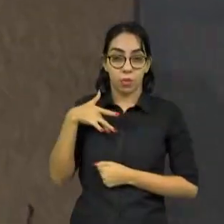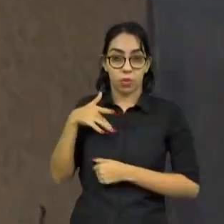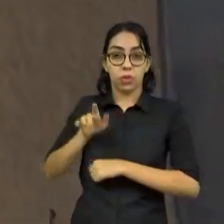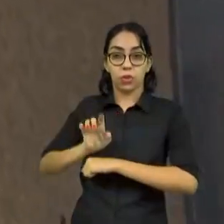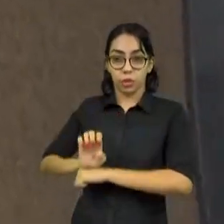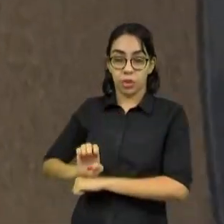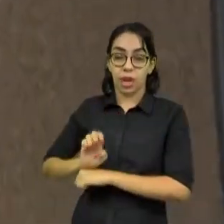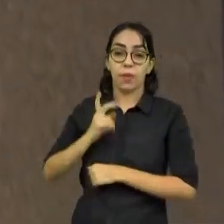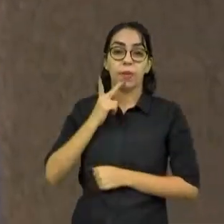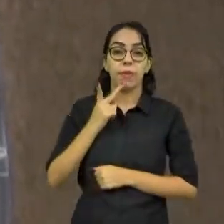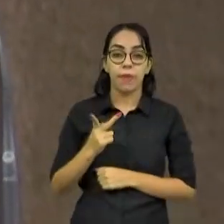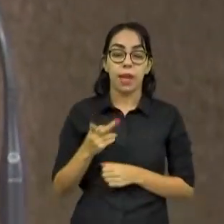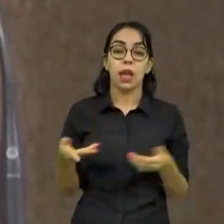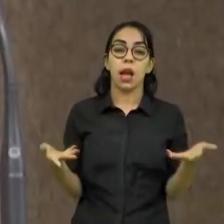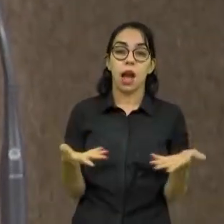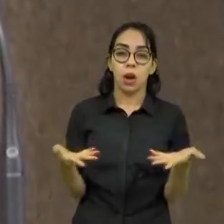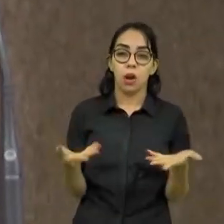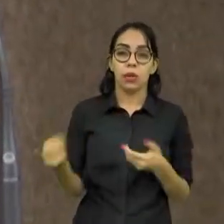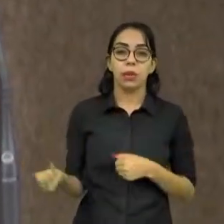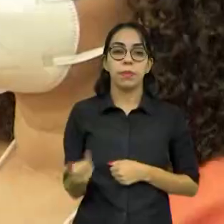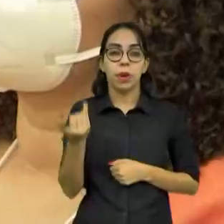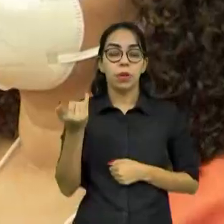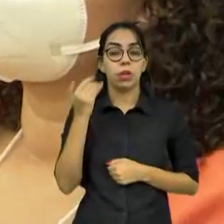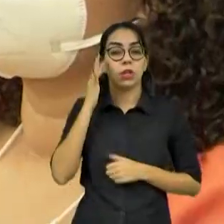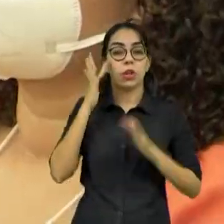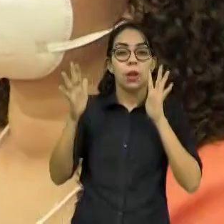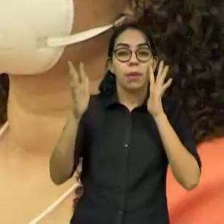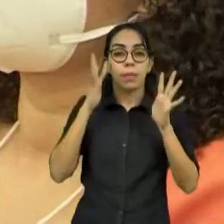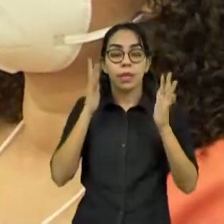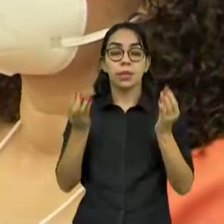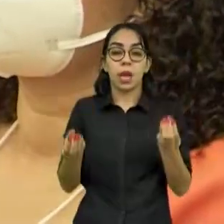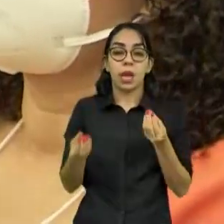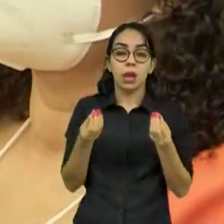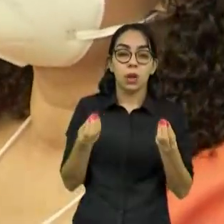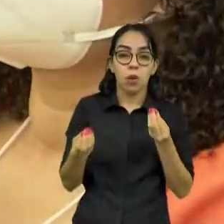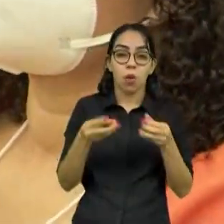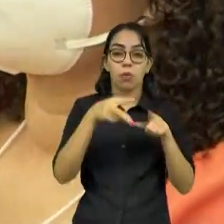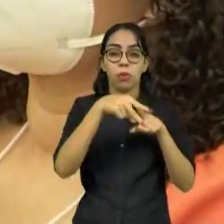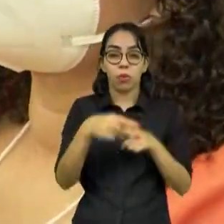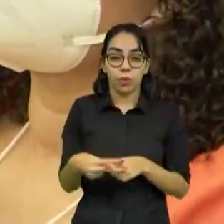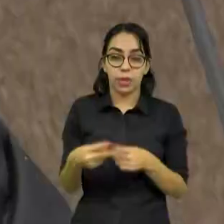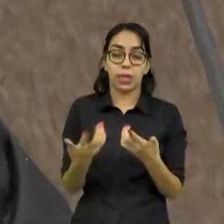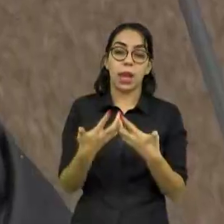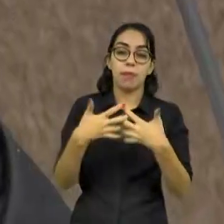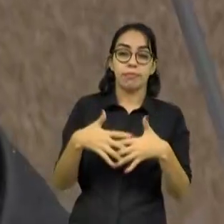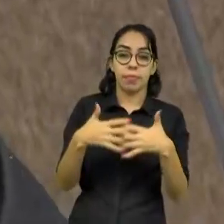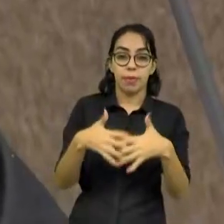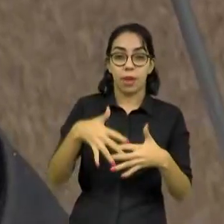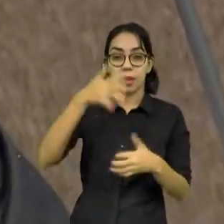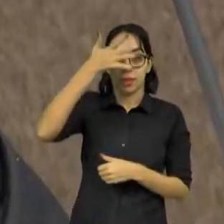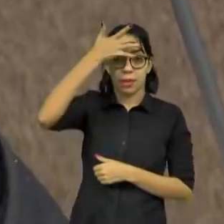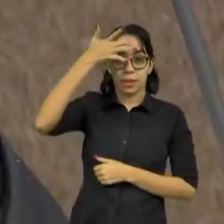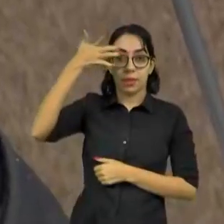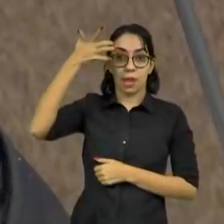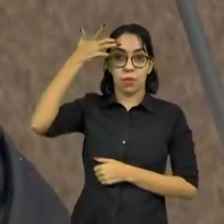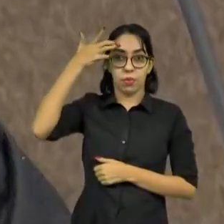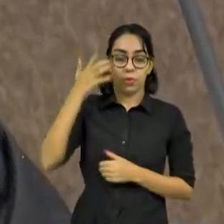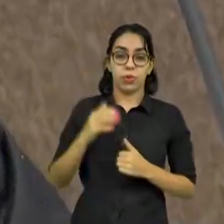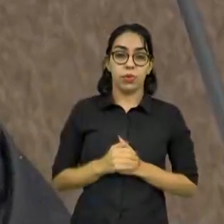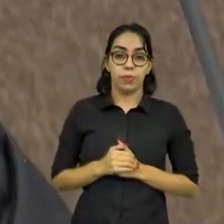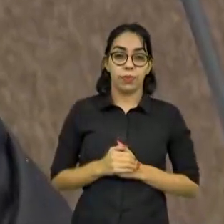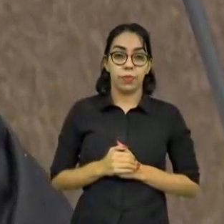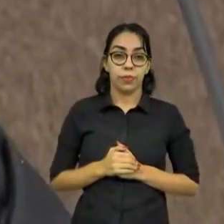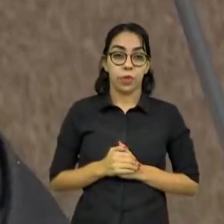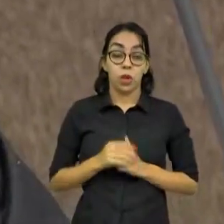para reavaliar e reestruturar a política pública estadual de saúde mental, com foco no bem-estar e